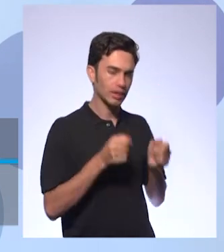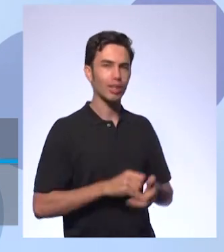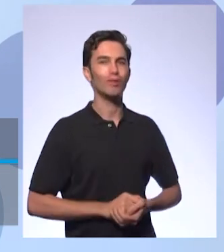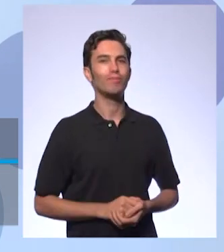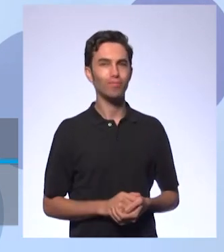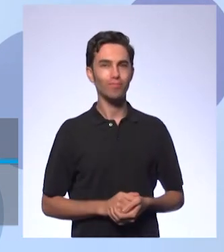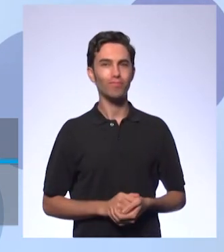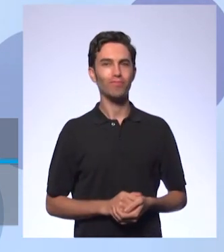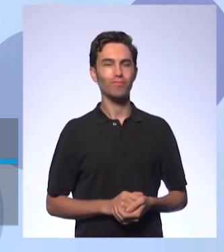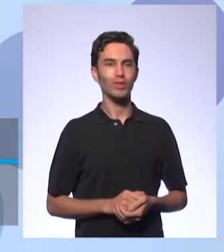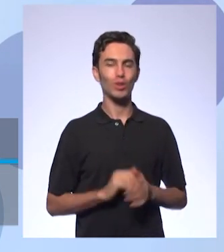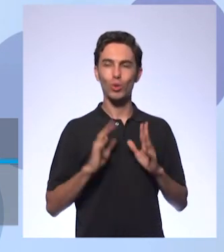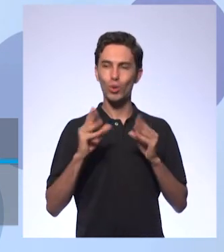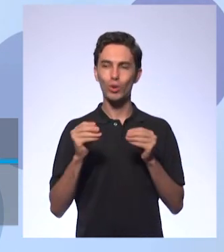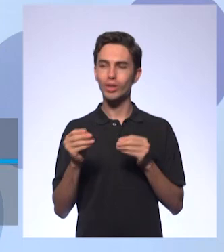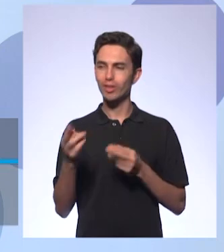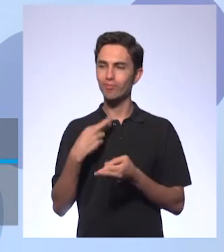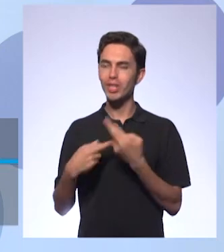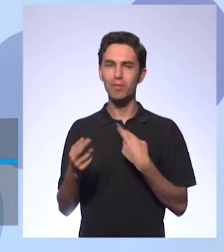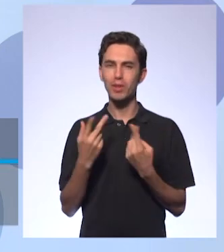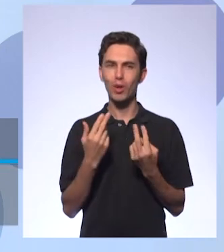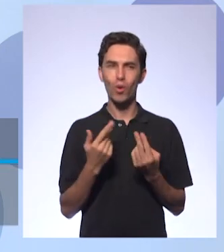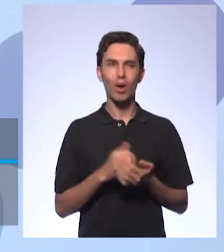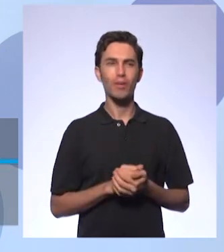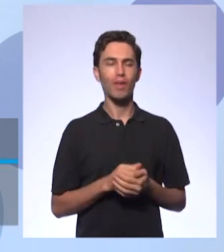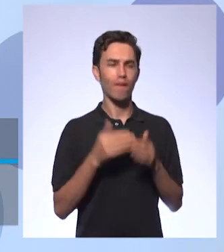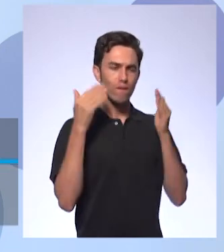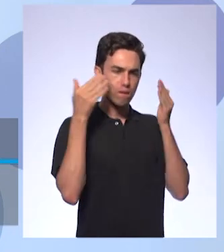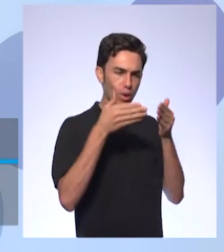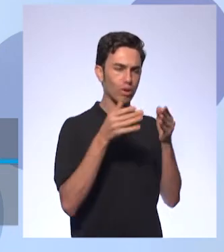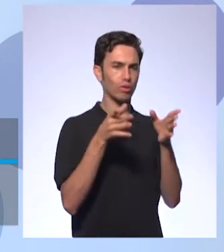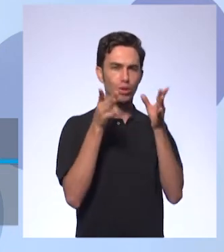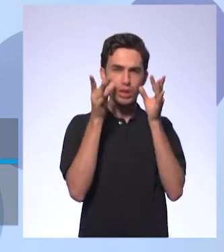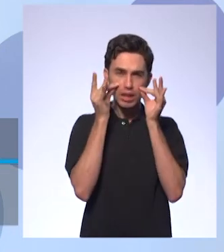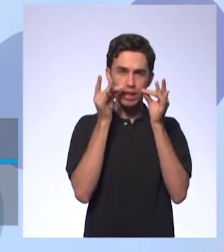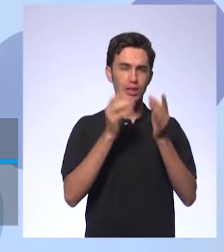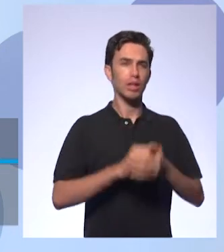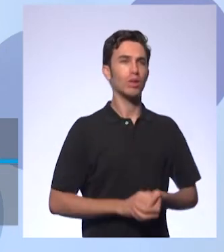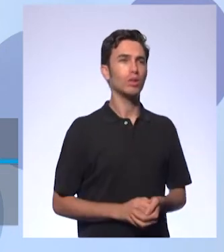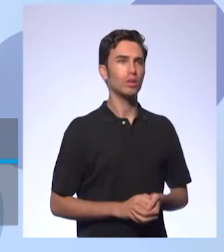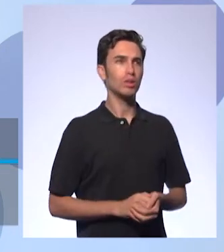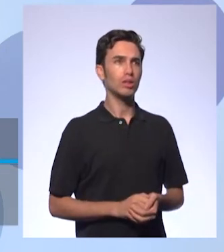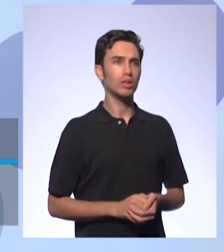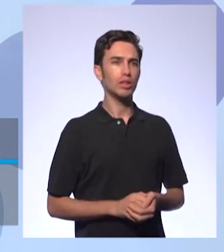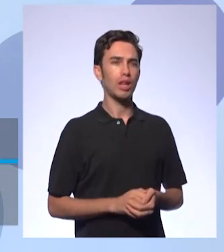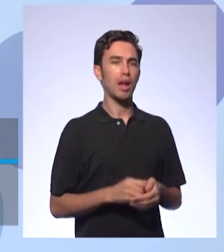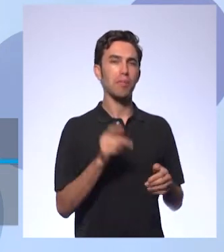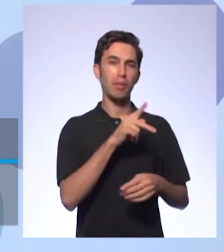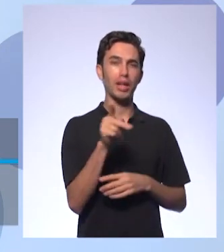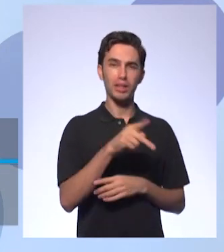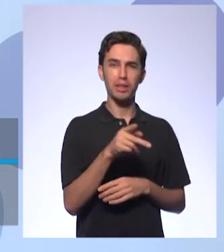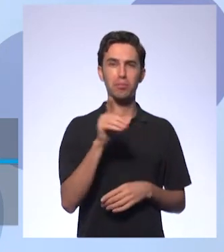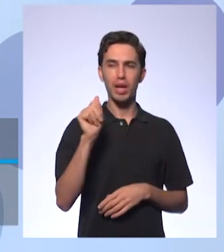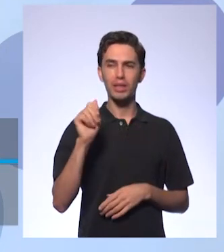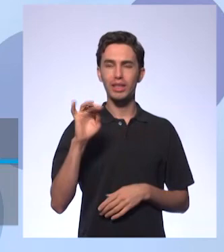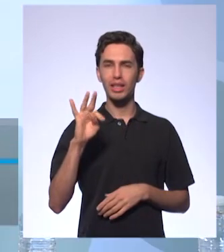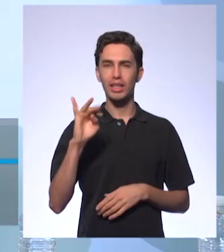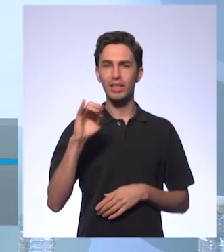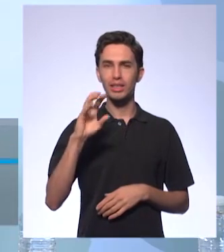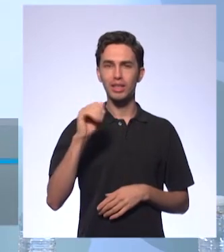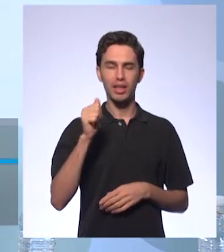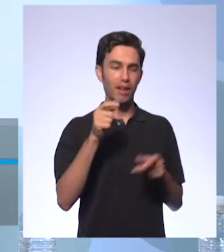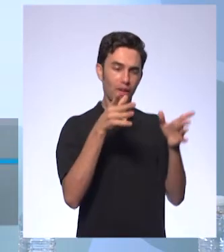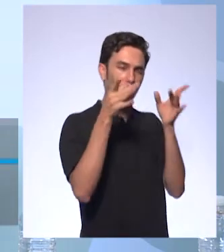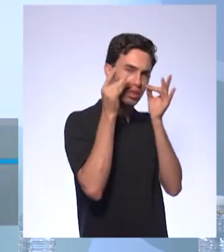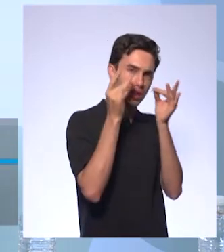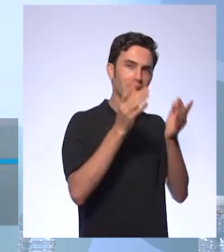dizendo numa única resposta, né? Aí tem mais foco, concentração. A professora Patrícia fala concentração. É isso que aparece mais aqui. Vamos lá,